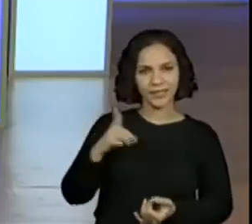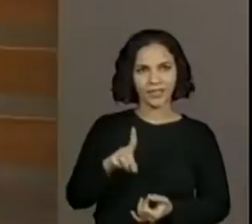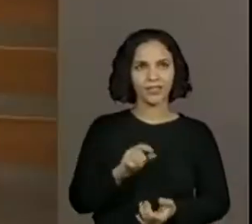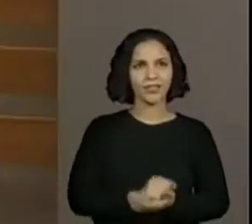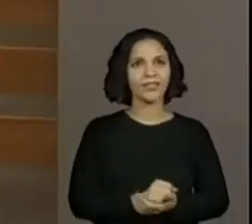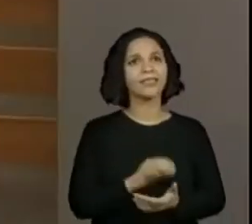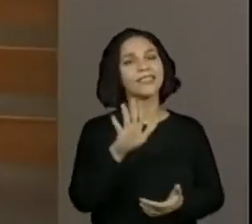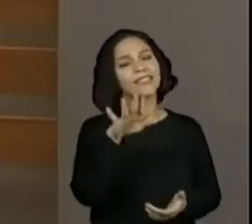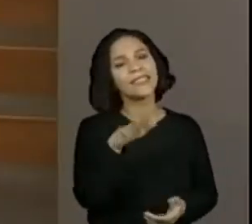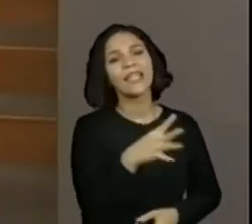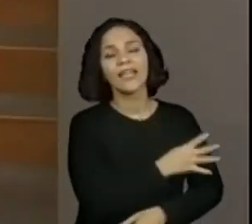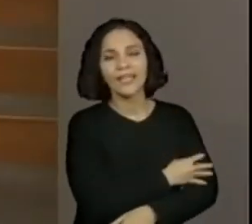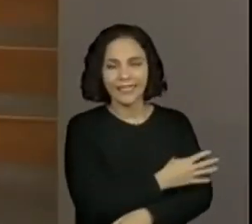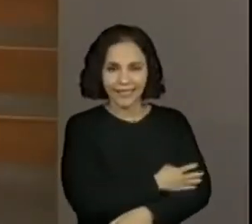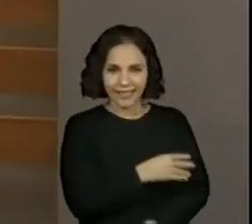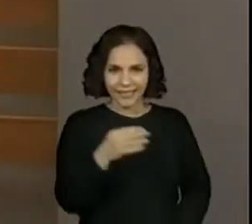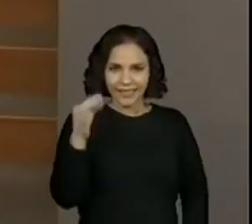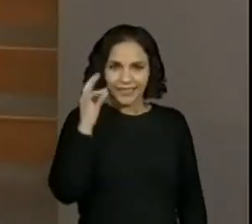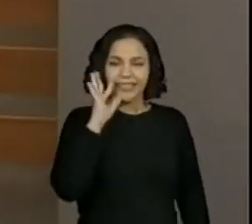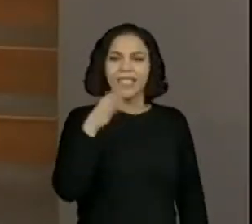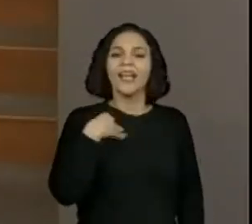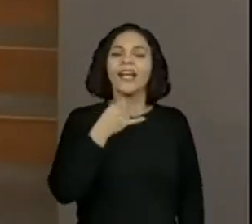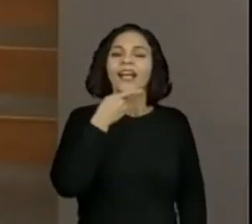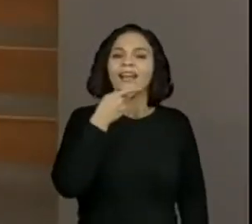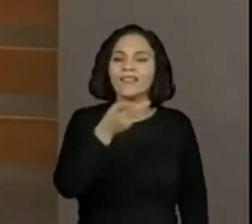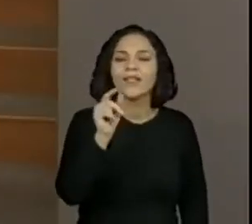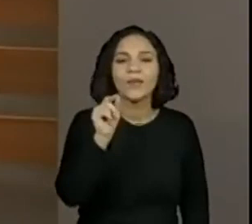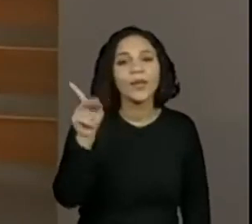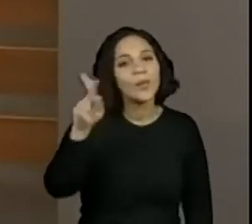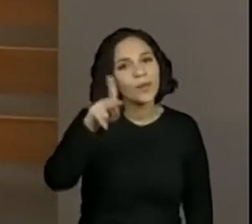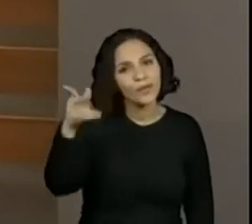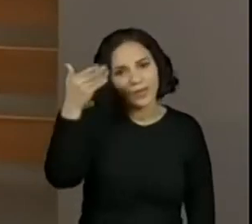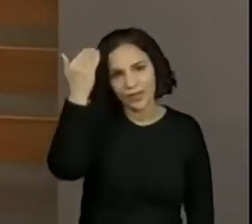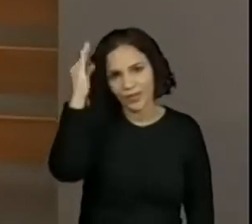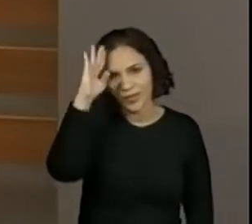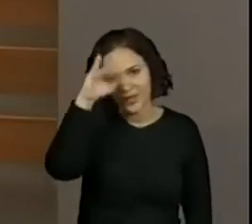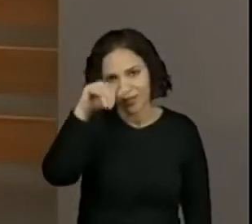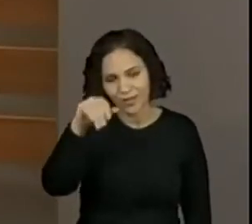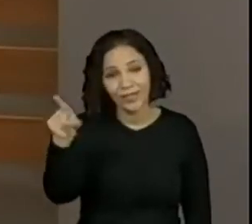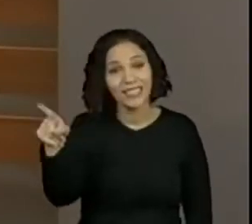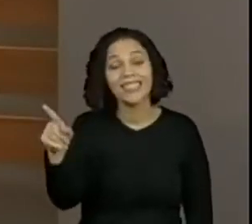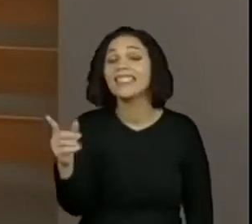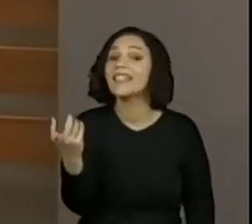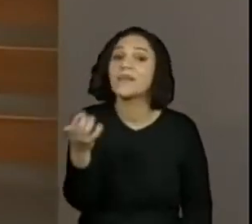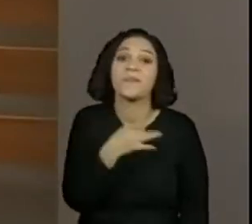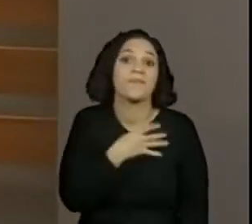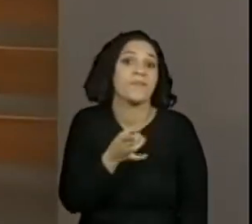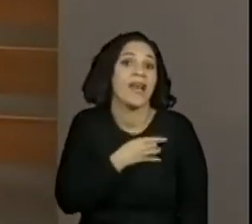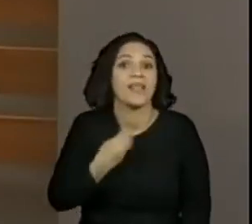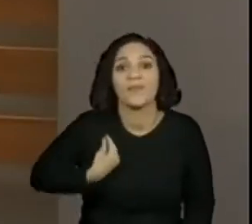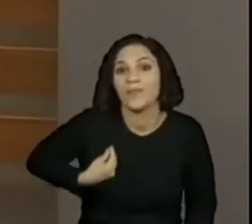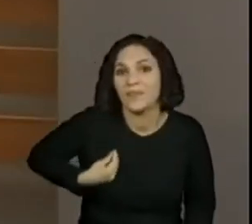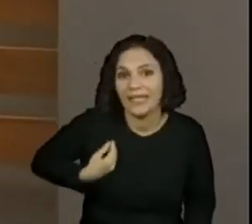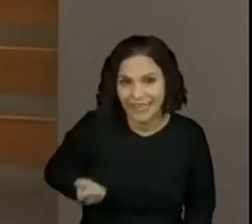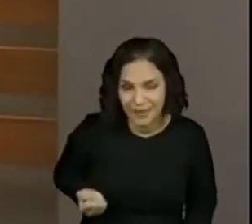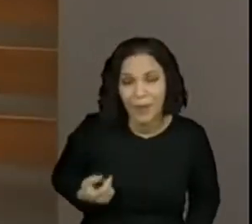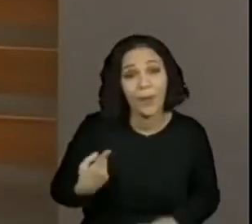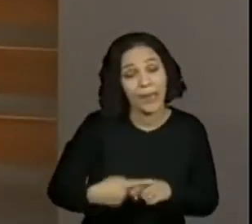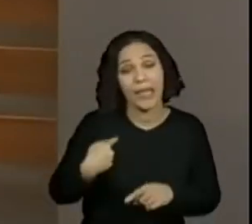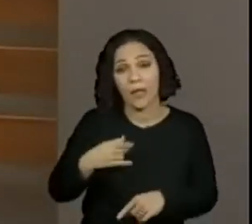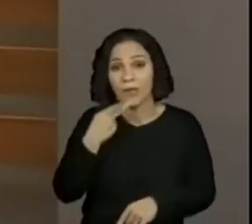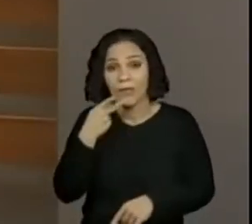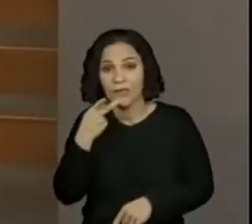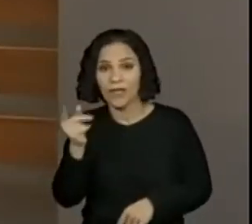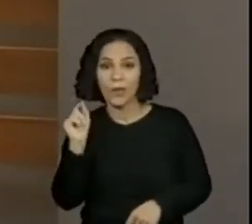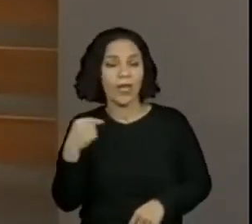quarto anos hahaha para vocês que Professor Jonas estavam re morrendo de medo de participar porque eu